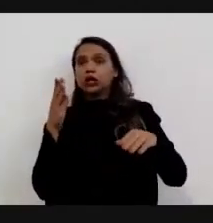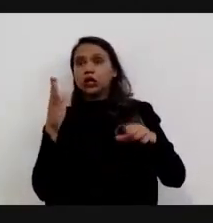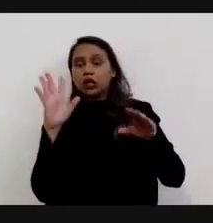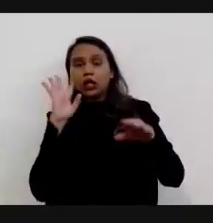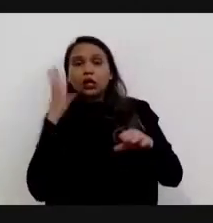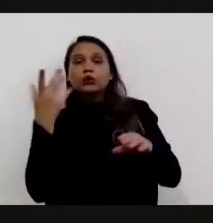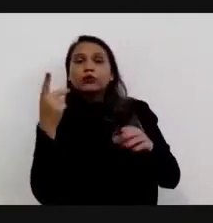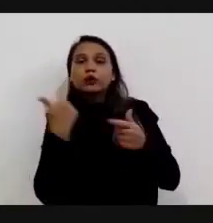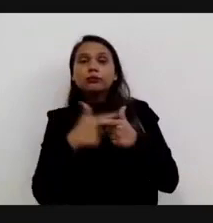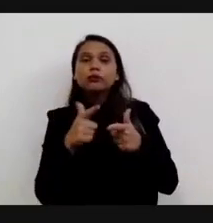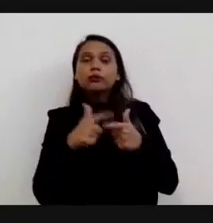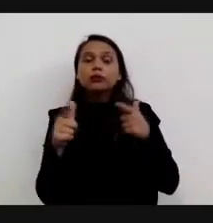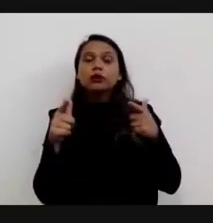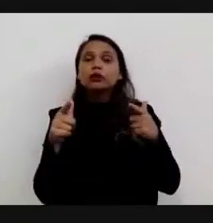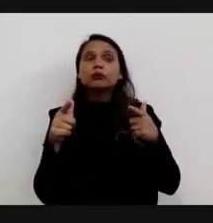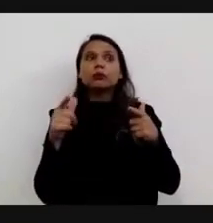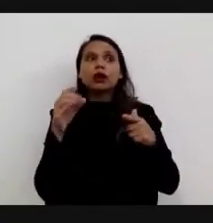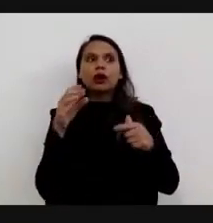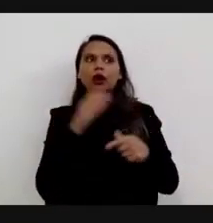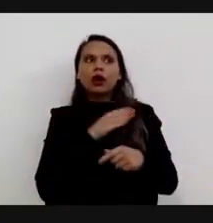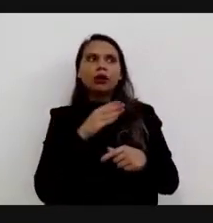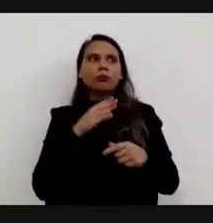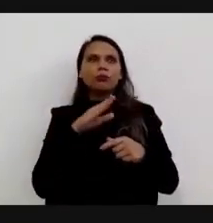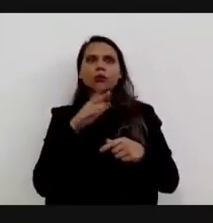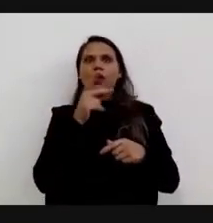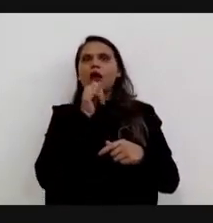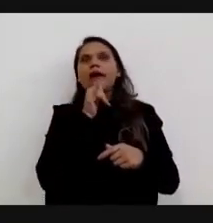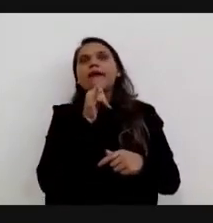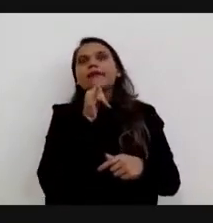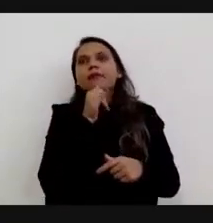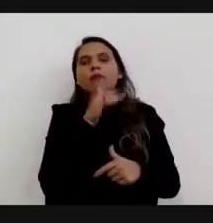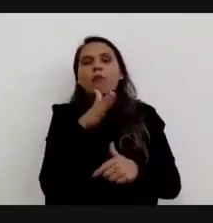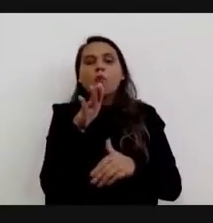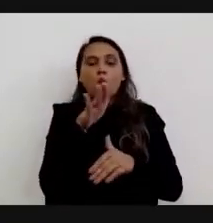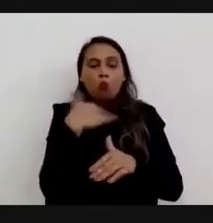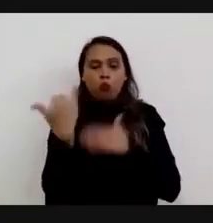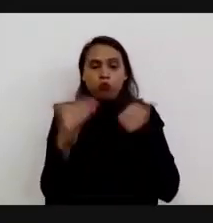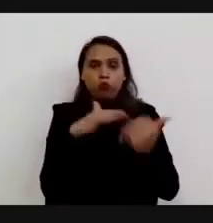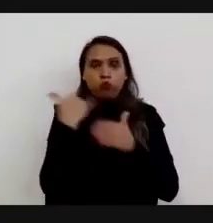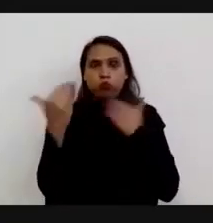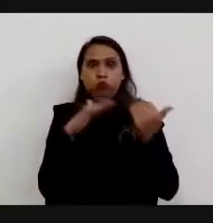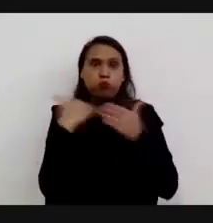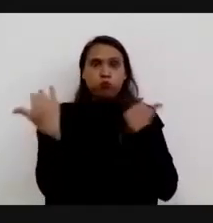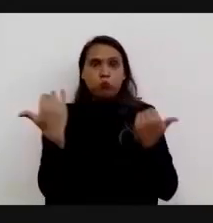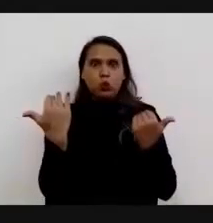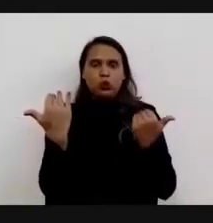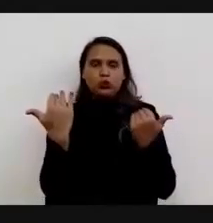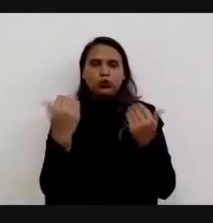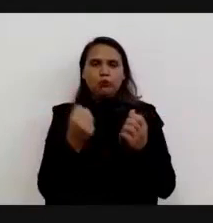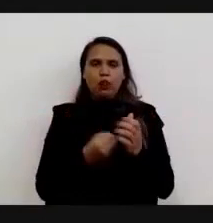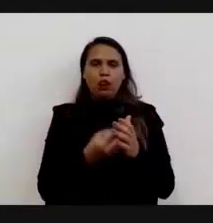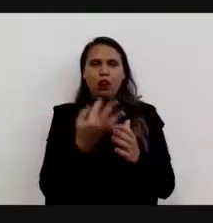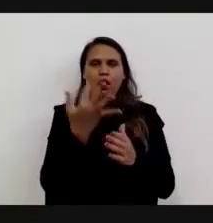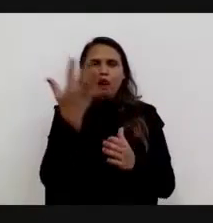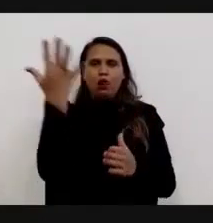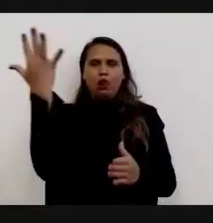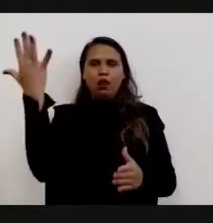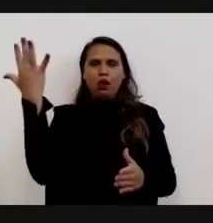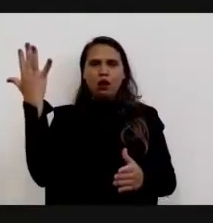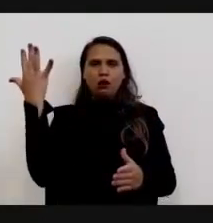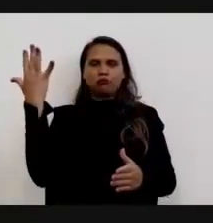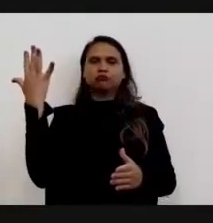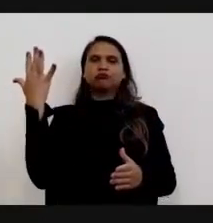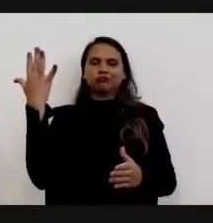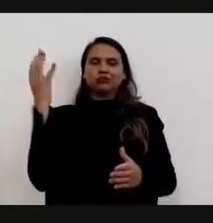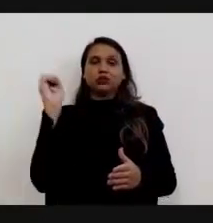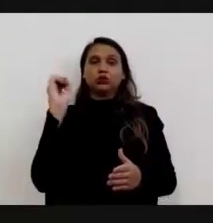está falando de morte em alta escala, pode ser considerado um genocídio, de certa forma, por um etnocídio, por